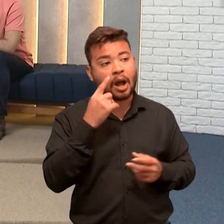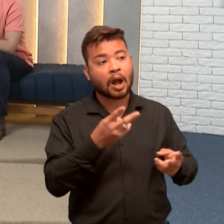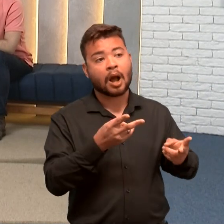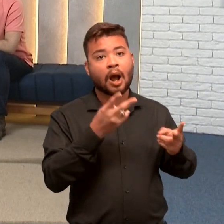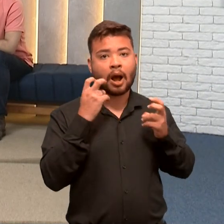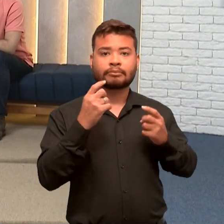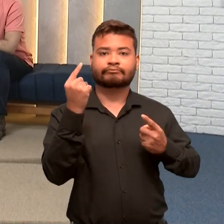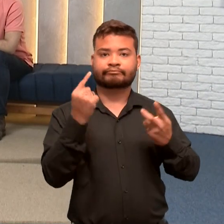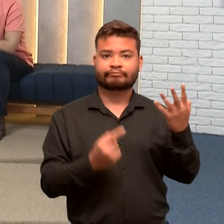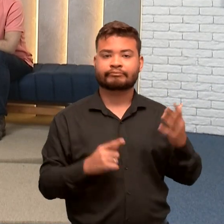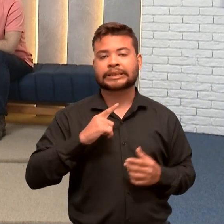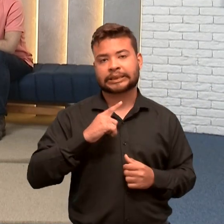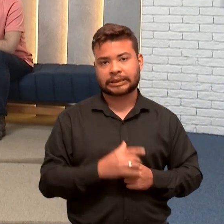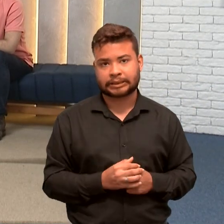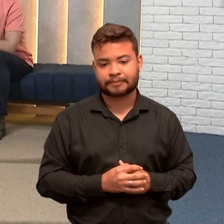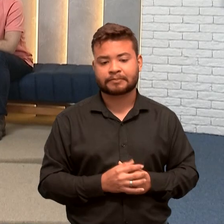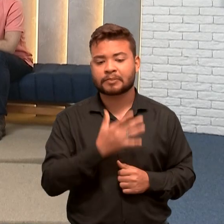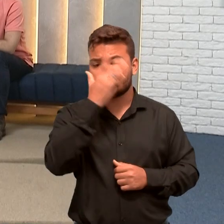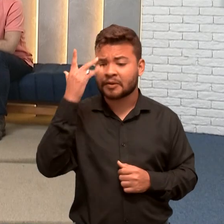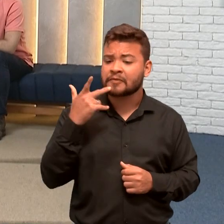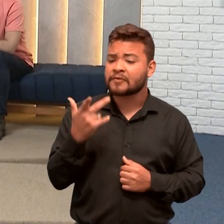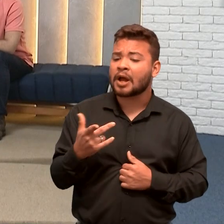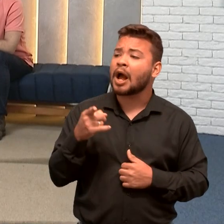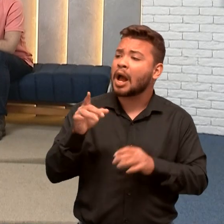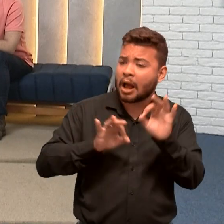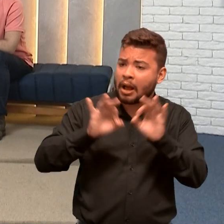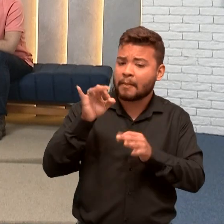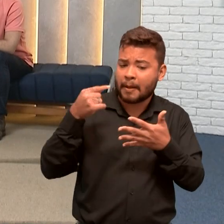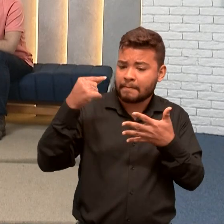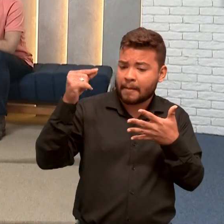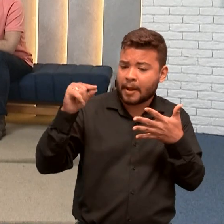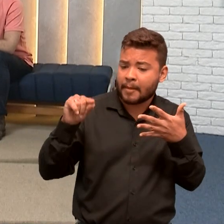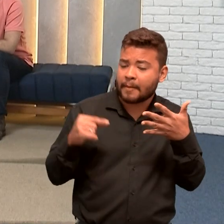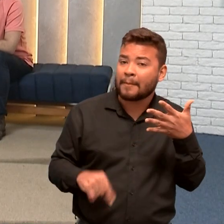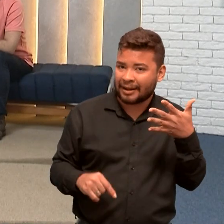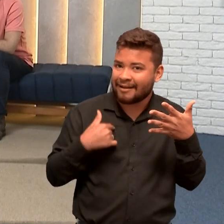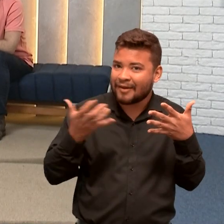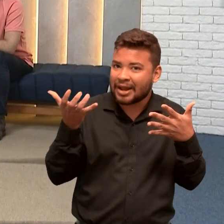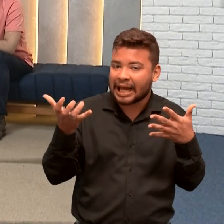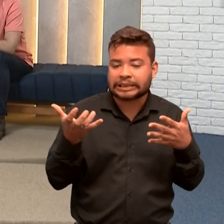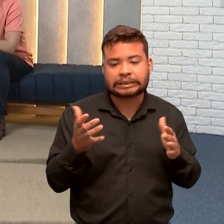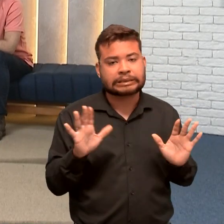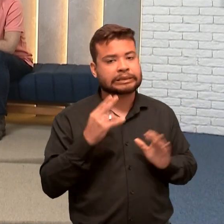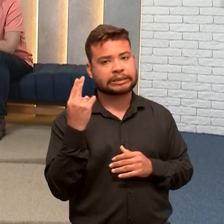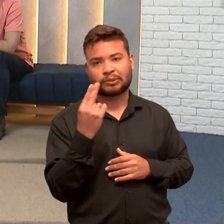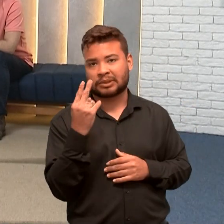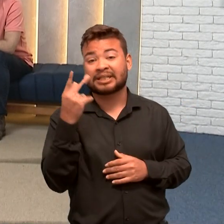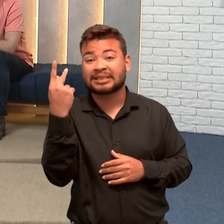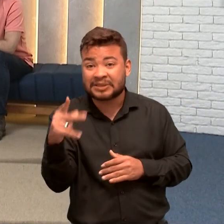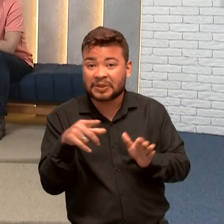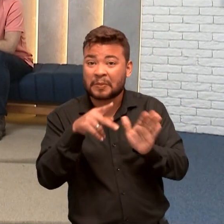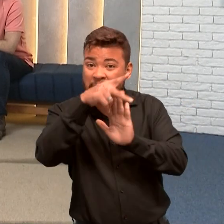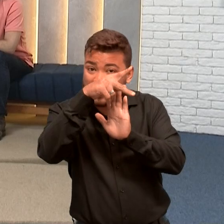isso aí. Então, todo mundo fala, mas faz um checklist pra gente. Não tem jeito, a gente vai sentar com o seu projeto, vai